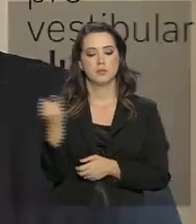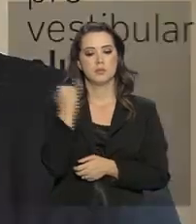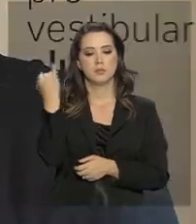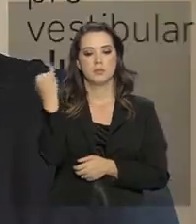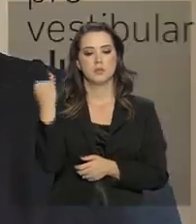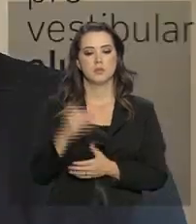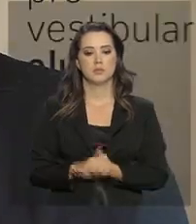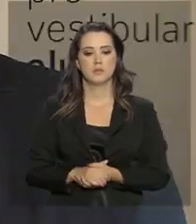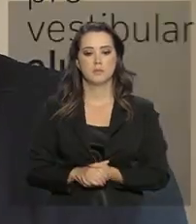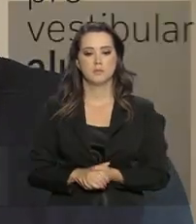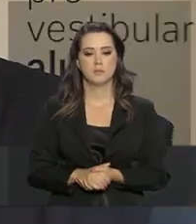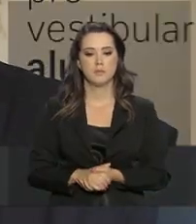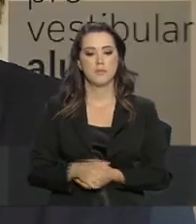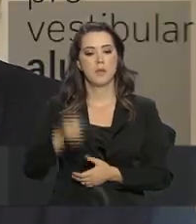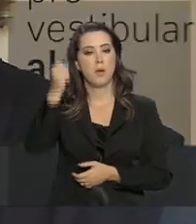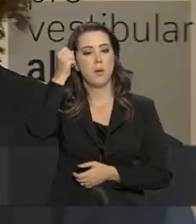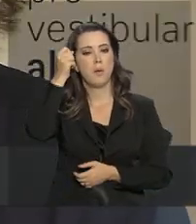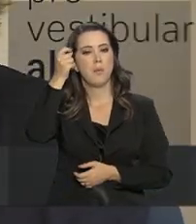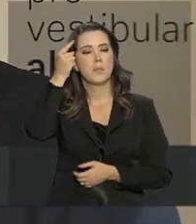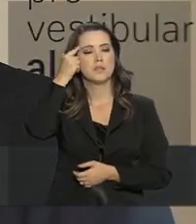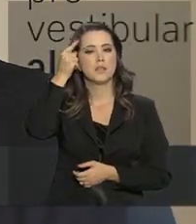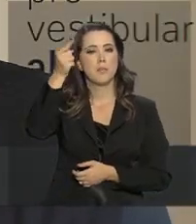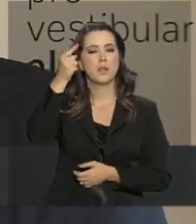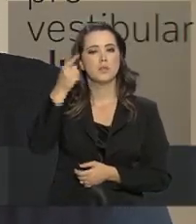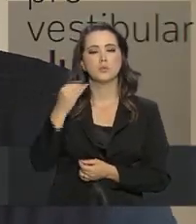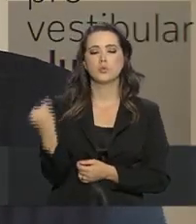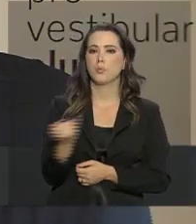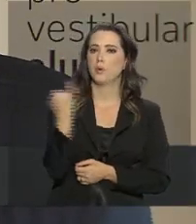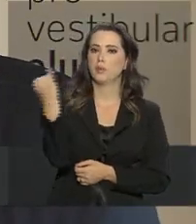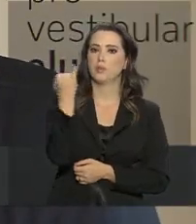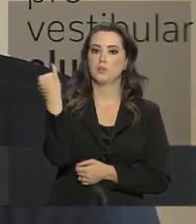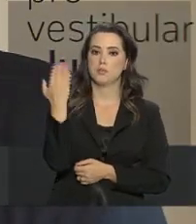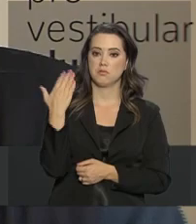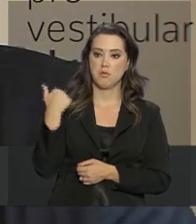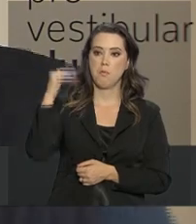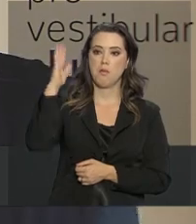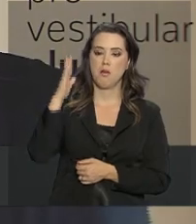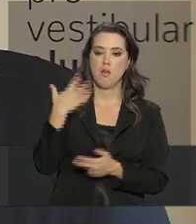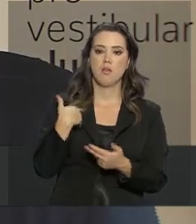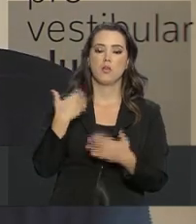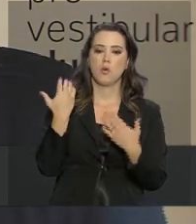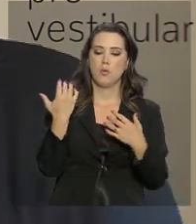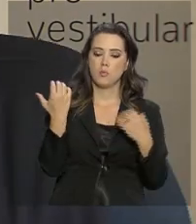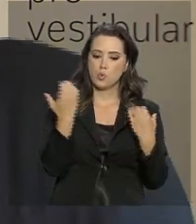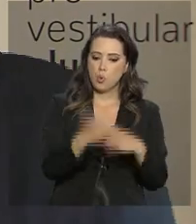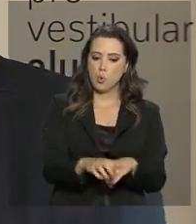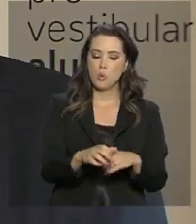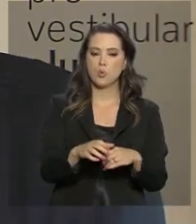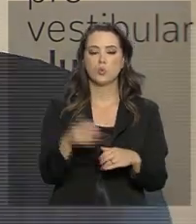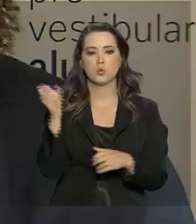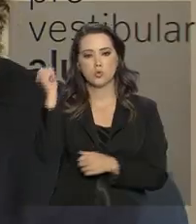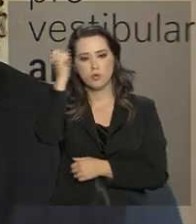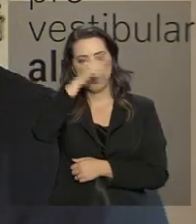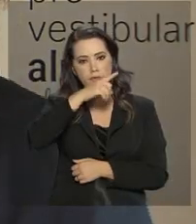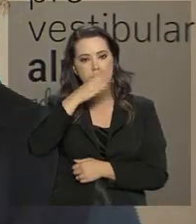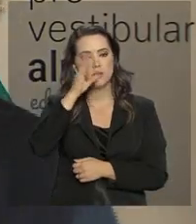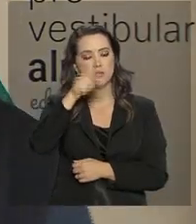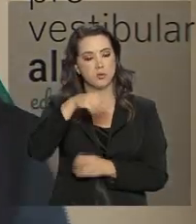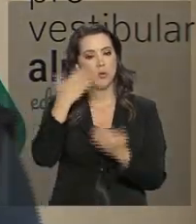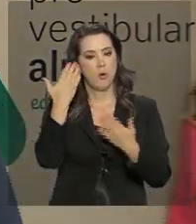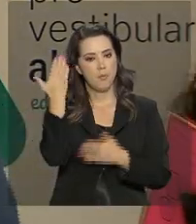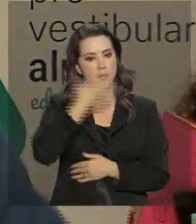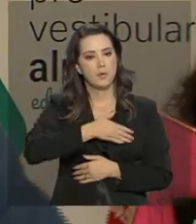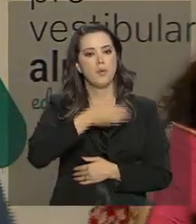exame. Tem sido uma mentalidade de dar uma importância ainda maior para uma prova de nível nacional, um concurso extremamente concorrido, não é? Uma prova